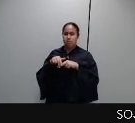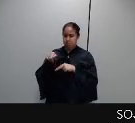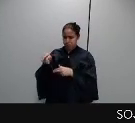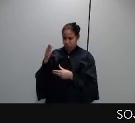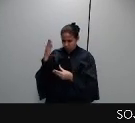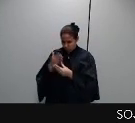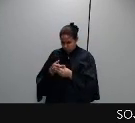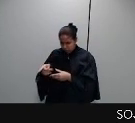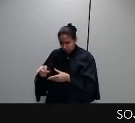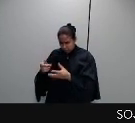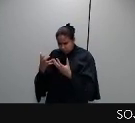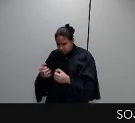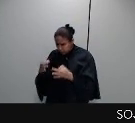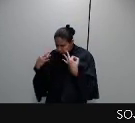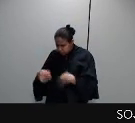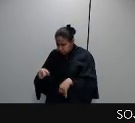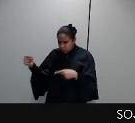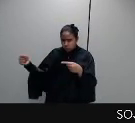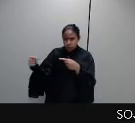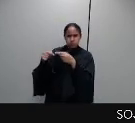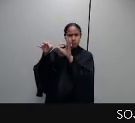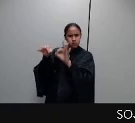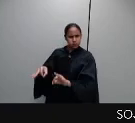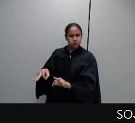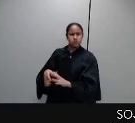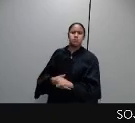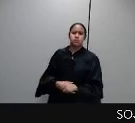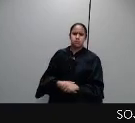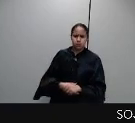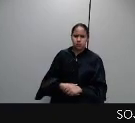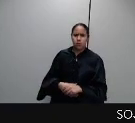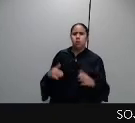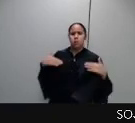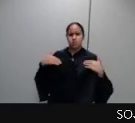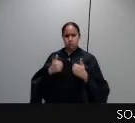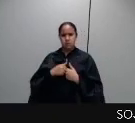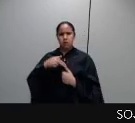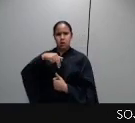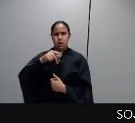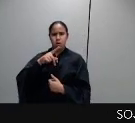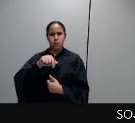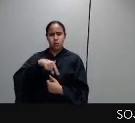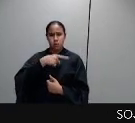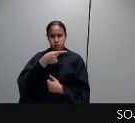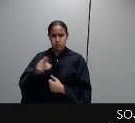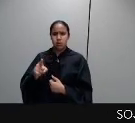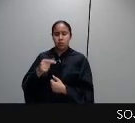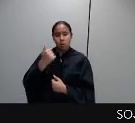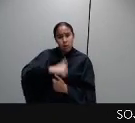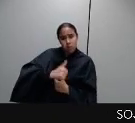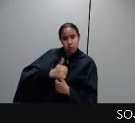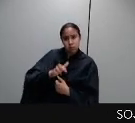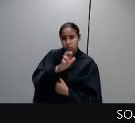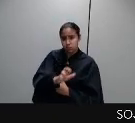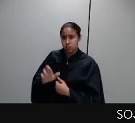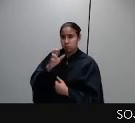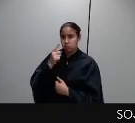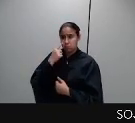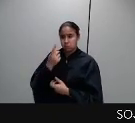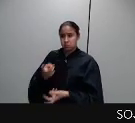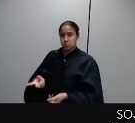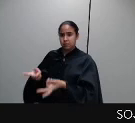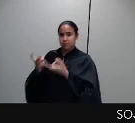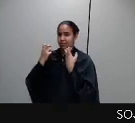menos no mérito do recurso especial Ministro Napoleão examinar isto já que não é um caso de matéria forte mas enfim essa